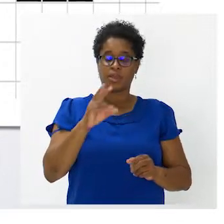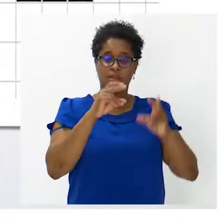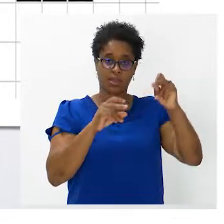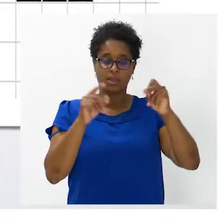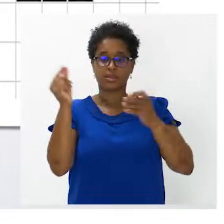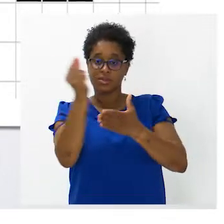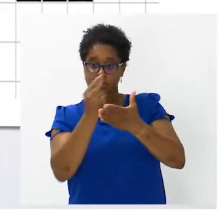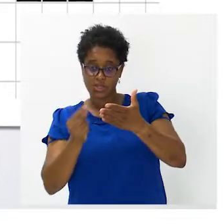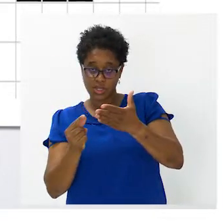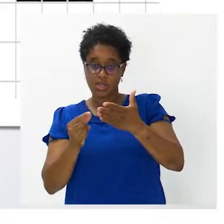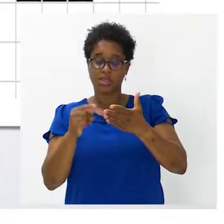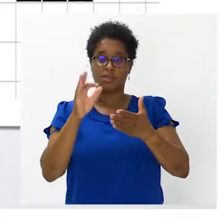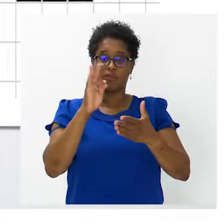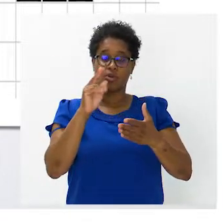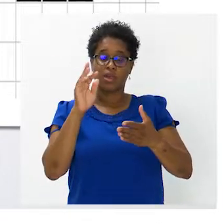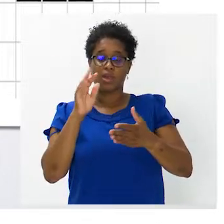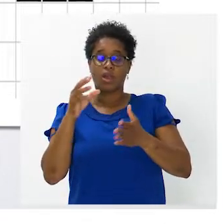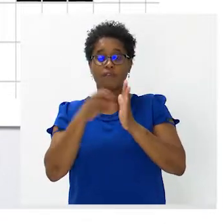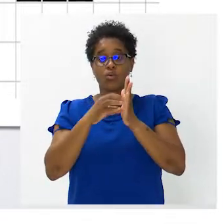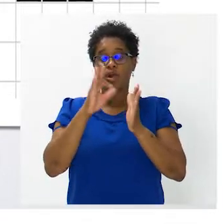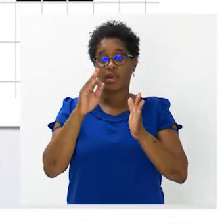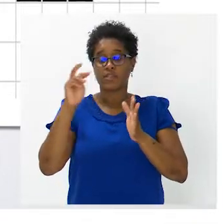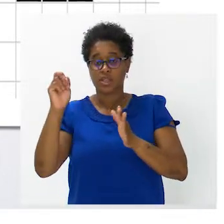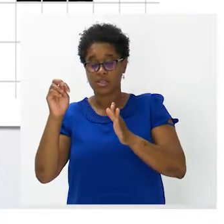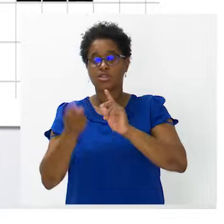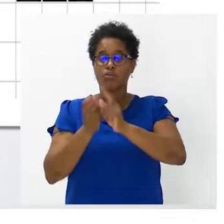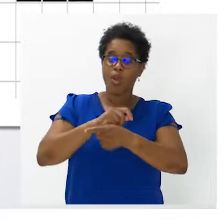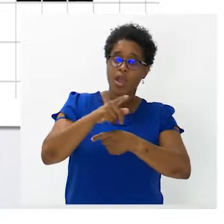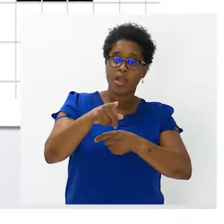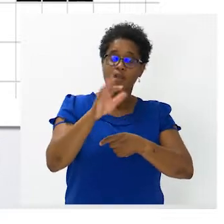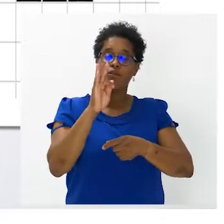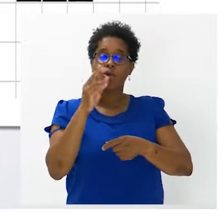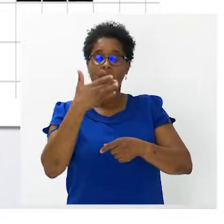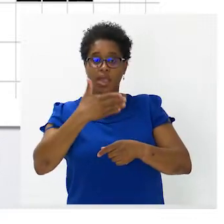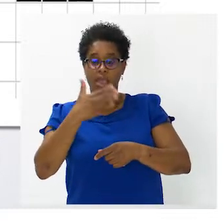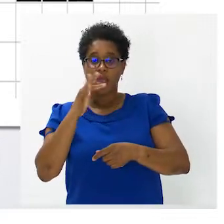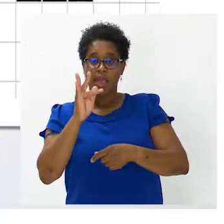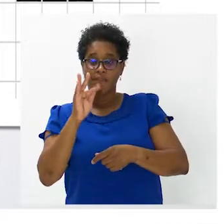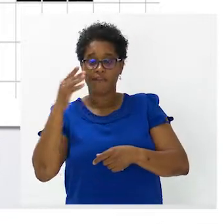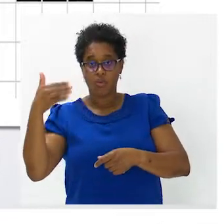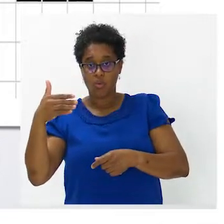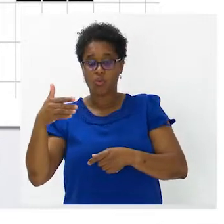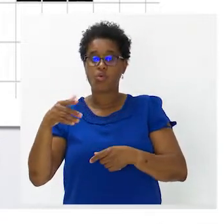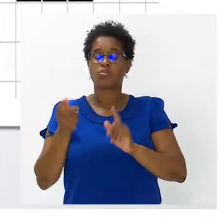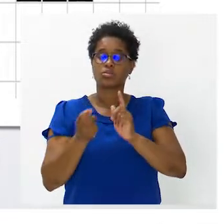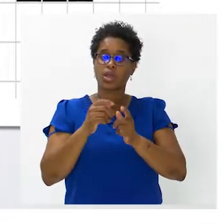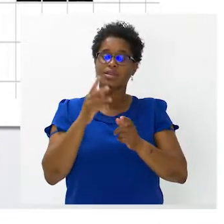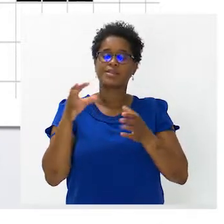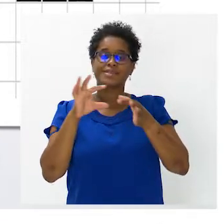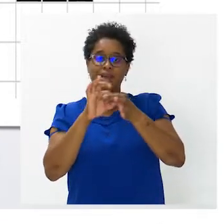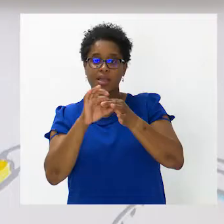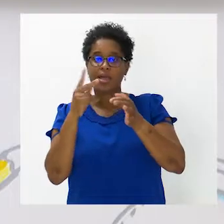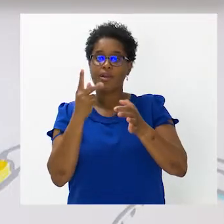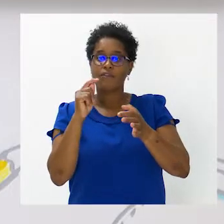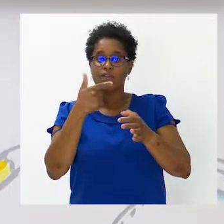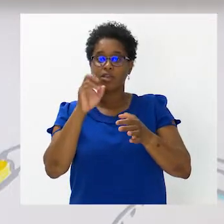figura F3 transformada da figura F1 por uma translação associada ao vetor V,